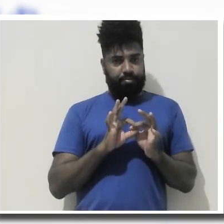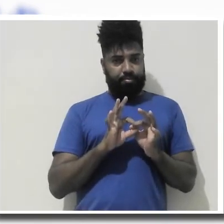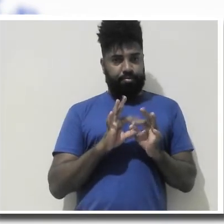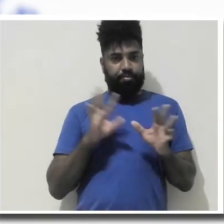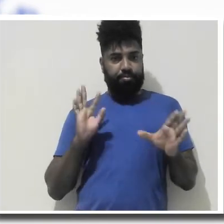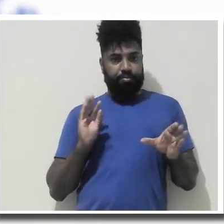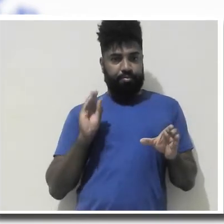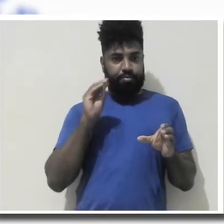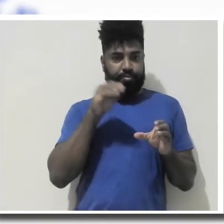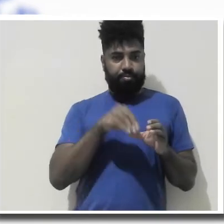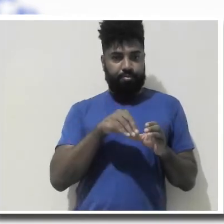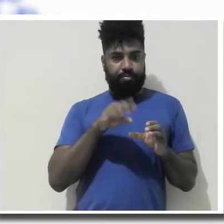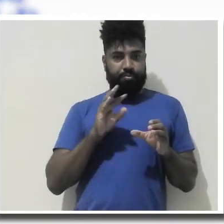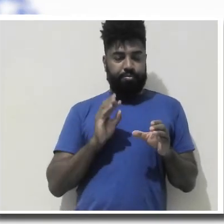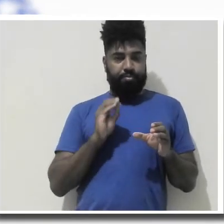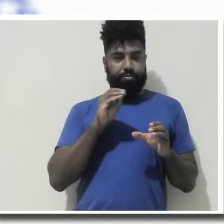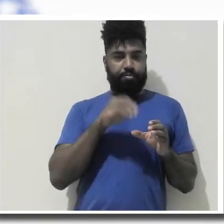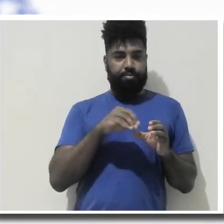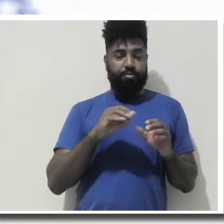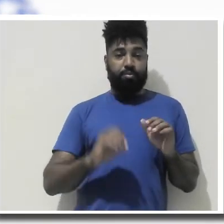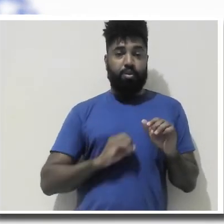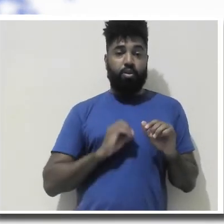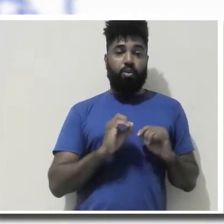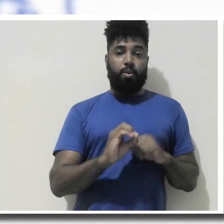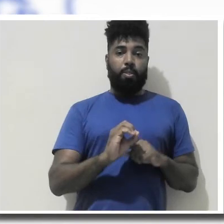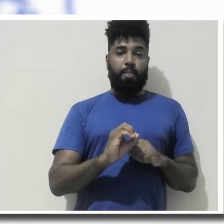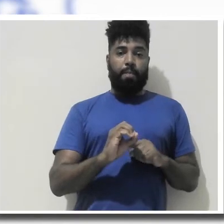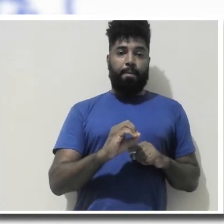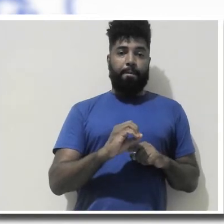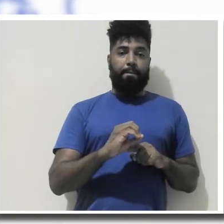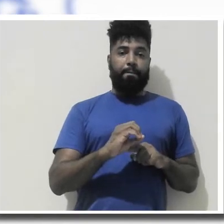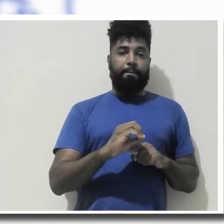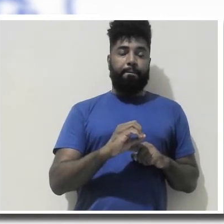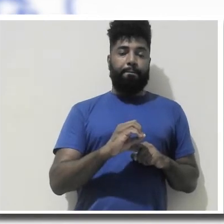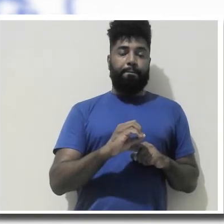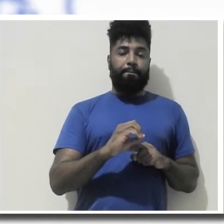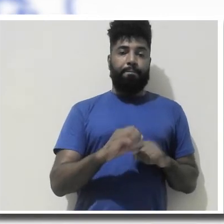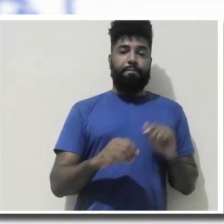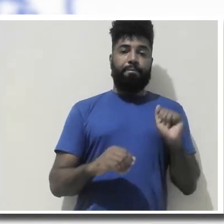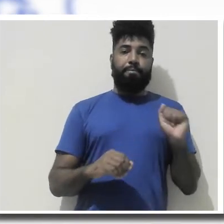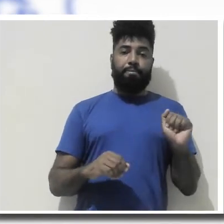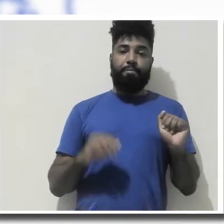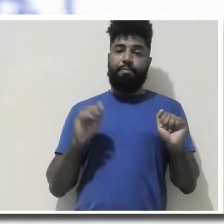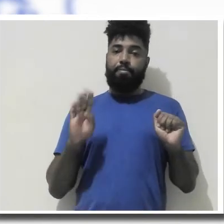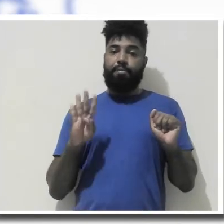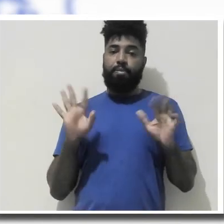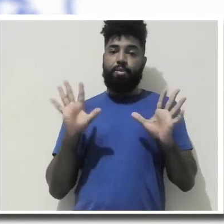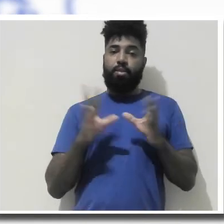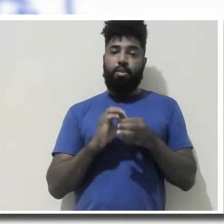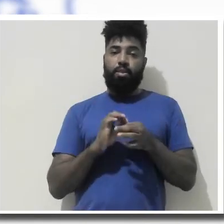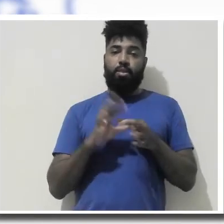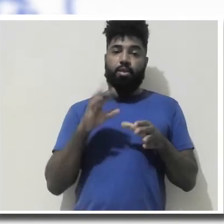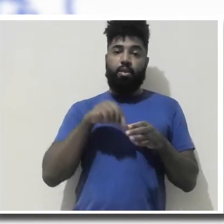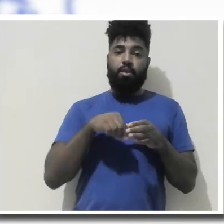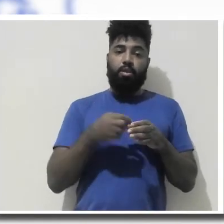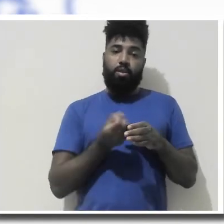eu acrescento por meio do ou. Então, quais elementos que estão em A ou estão em